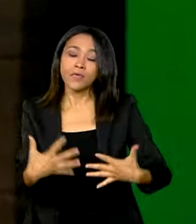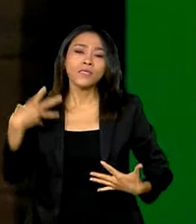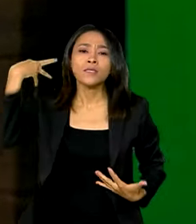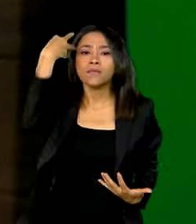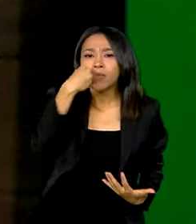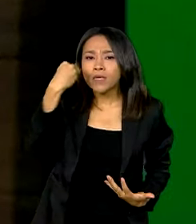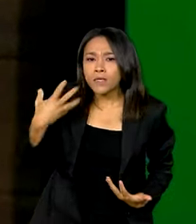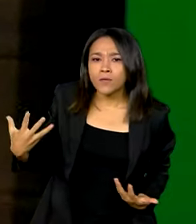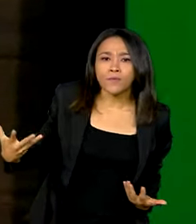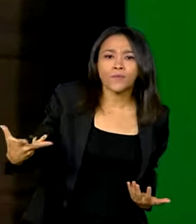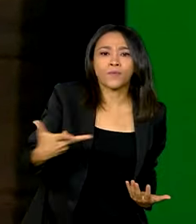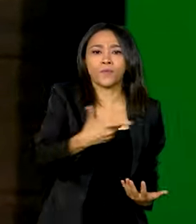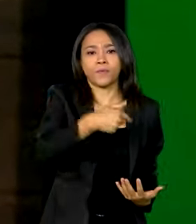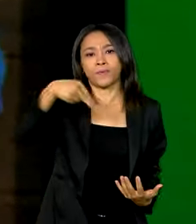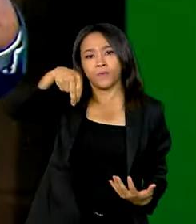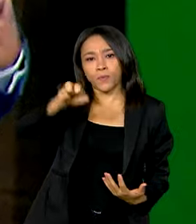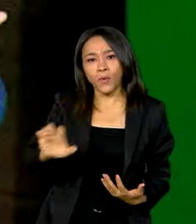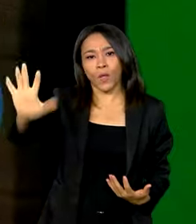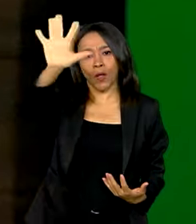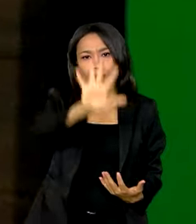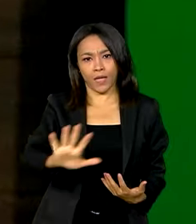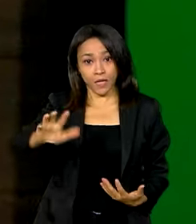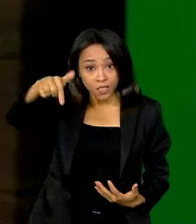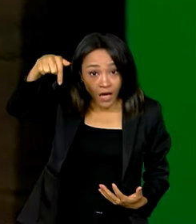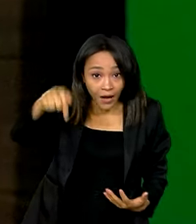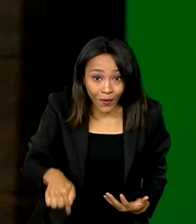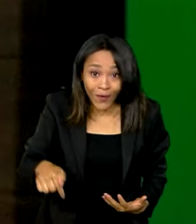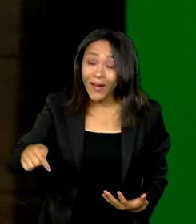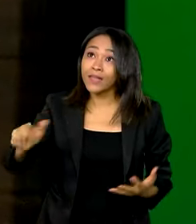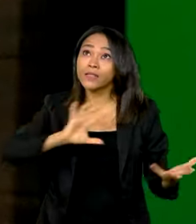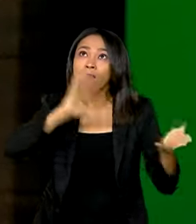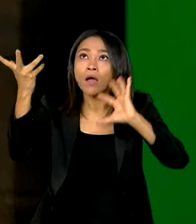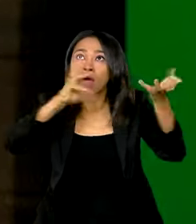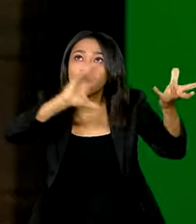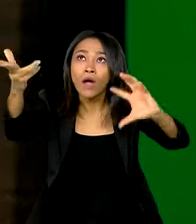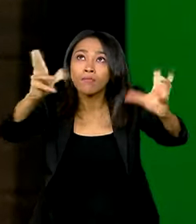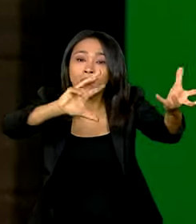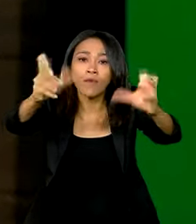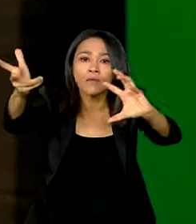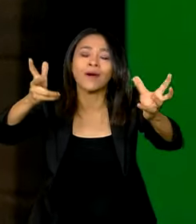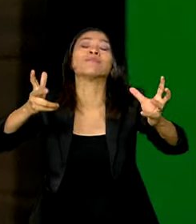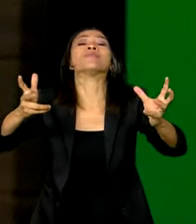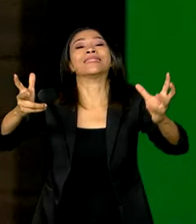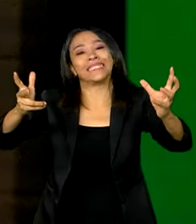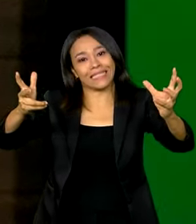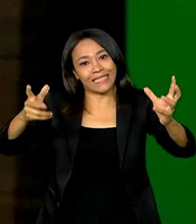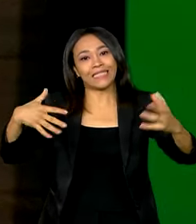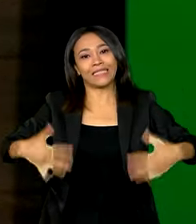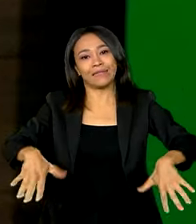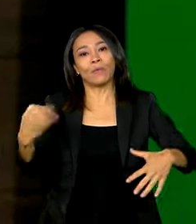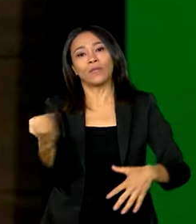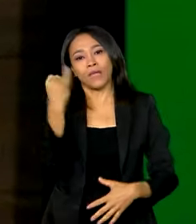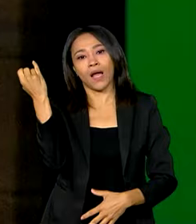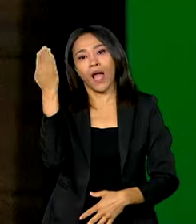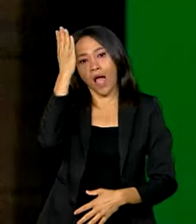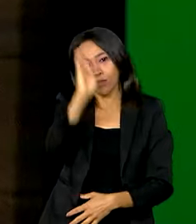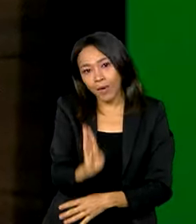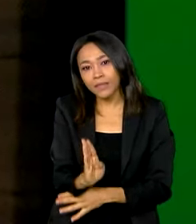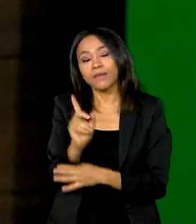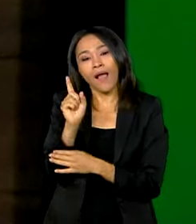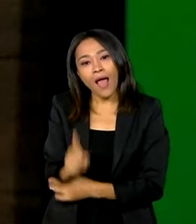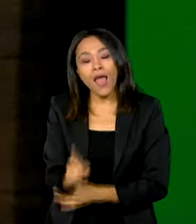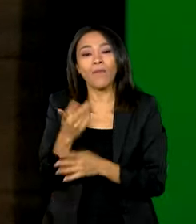região Nordeste, e agora é base nesse momento de mudanças climáticas para todo o Brasil. É a